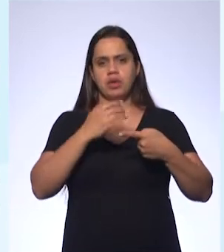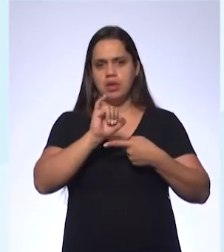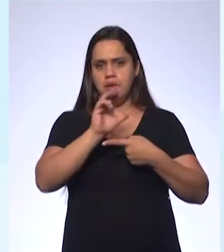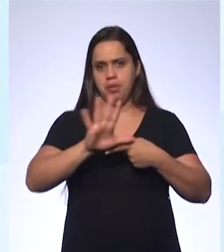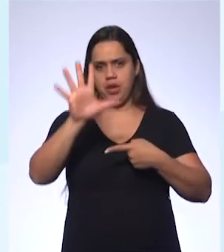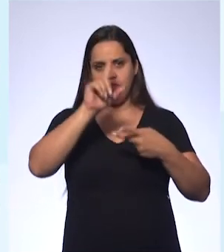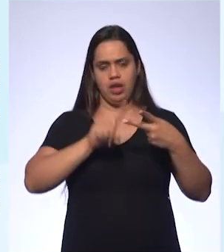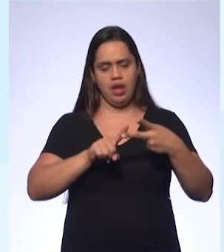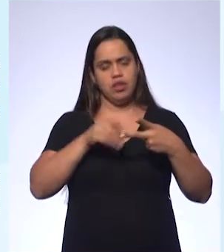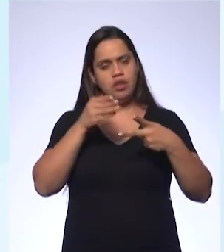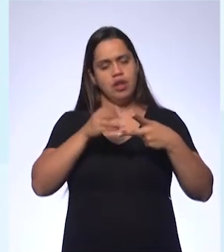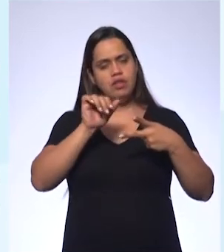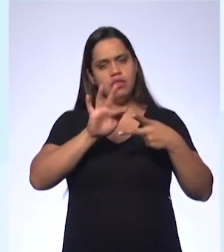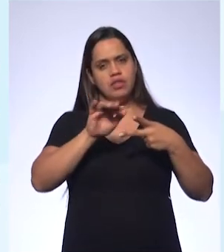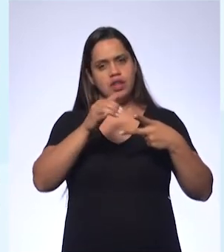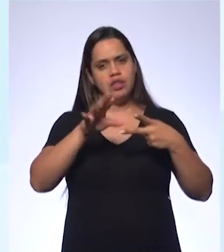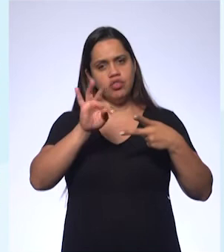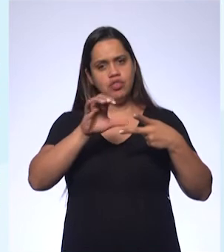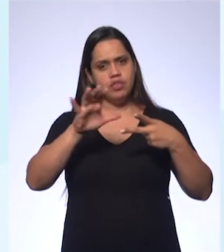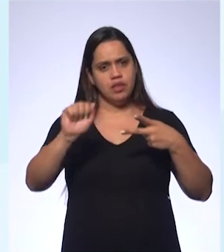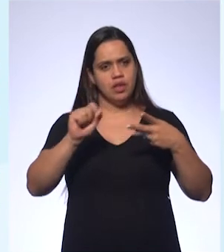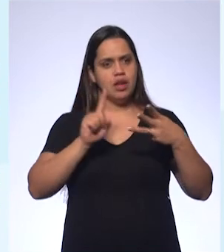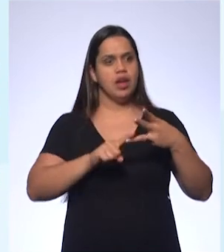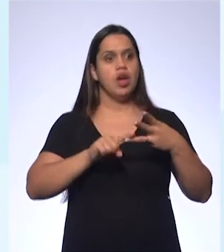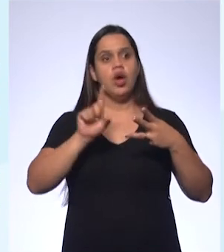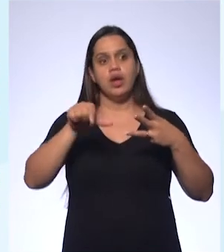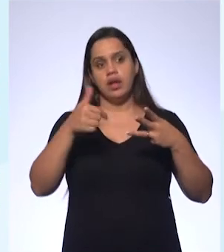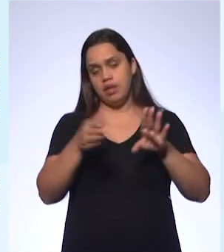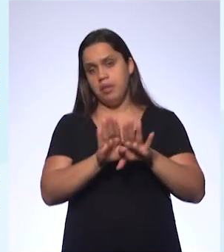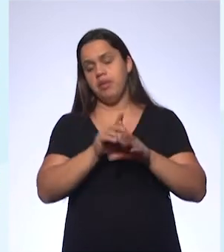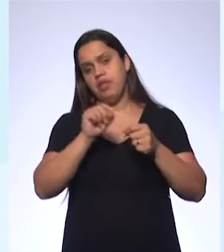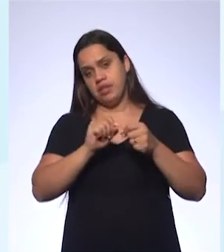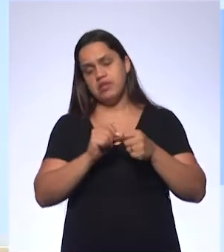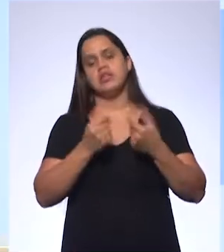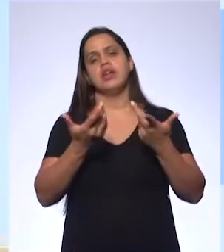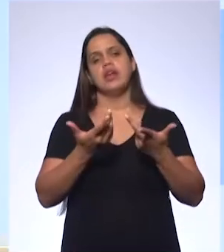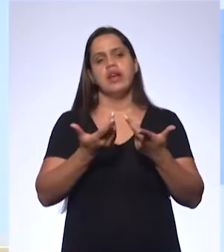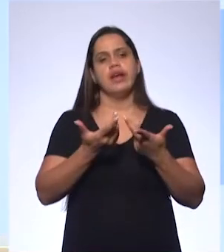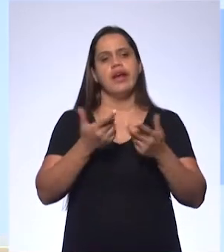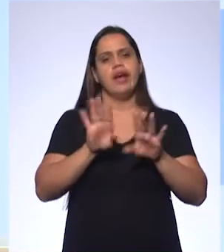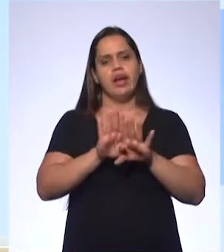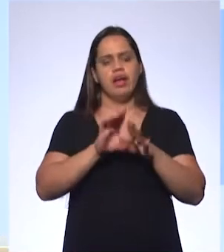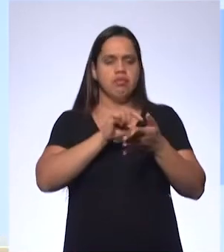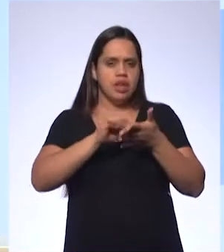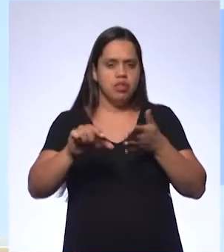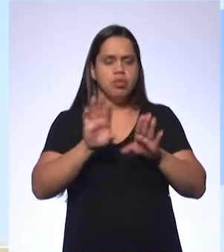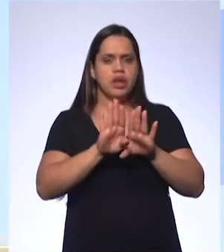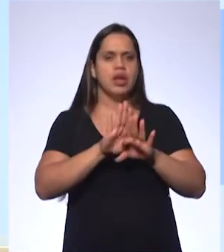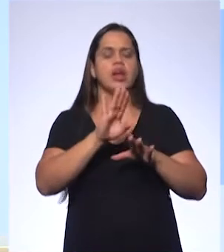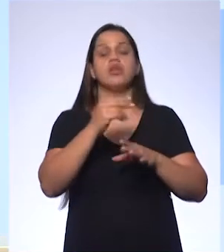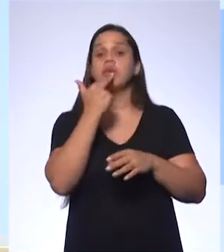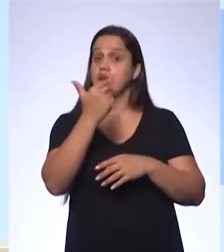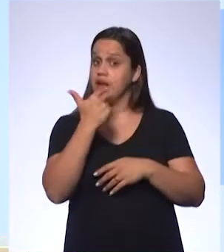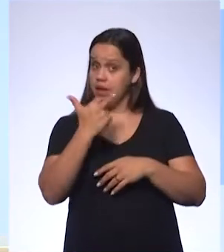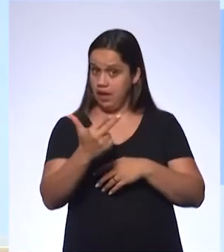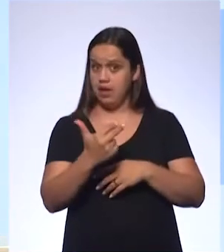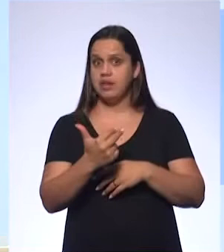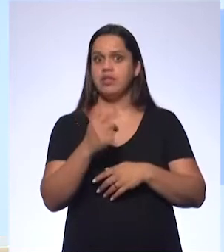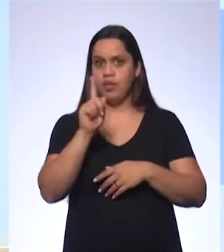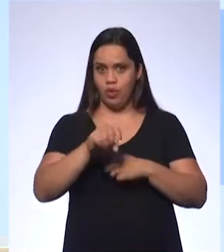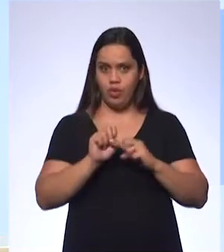em língua inglesa, utilizando um dicionário físico ou virtual. É lógico que você pode escrever trechinhos pequenos, porque a gente sabe que não é tão simples